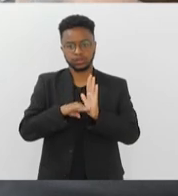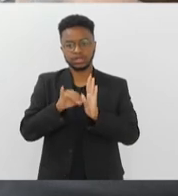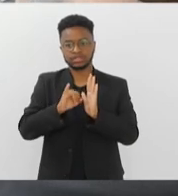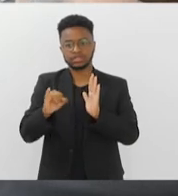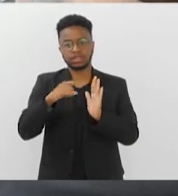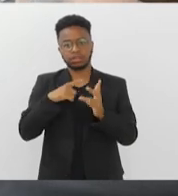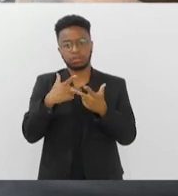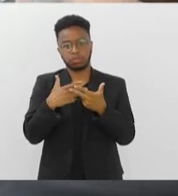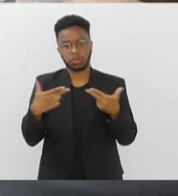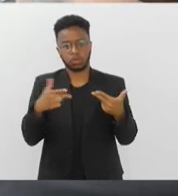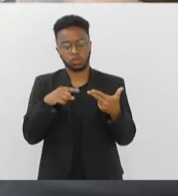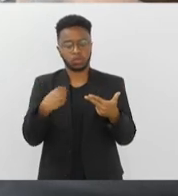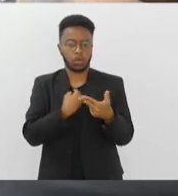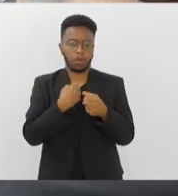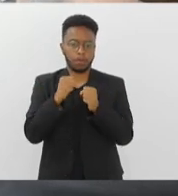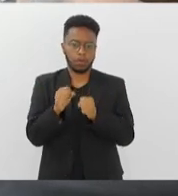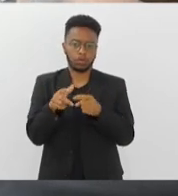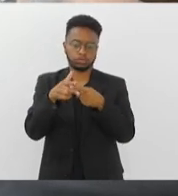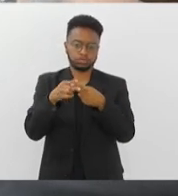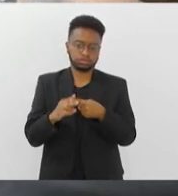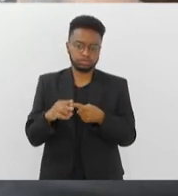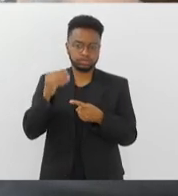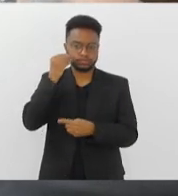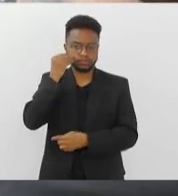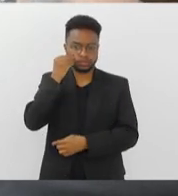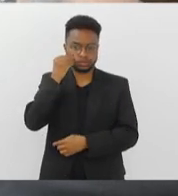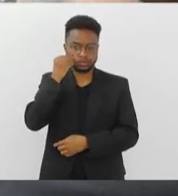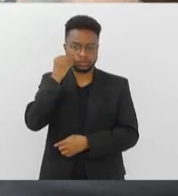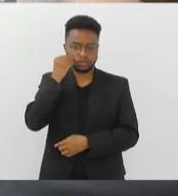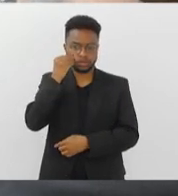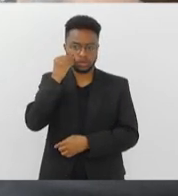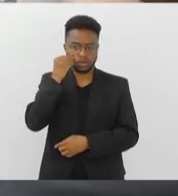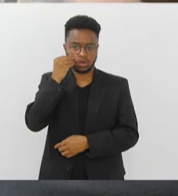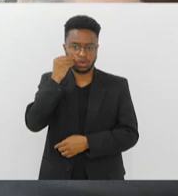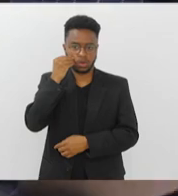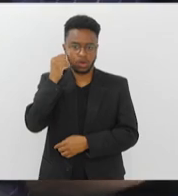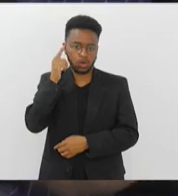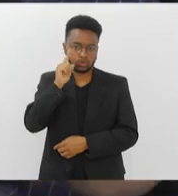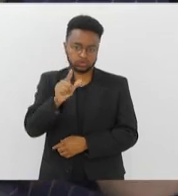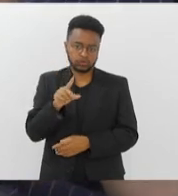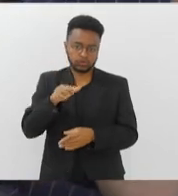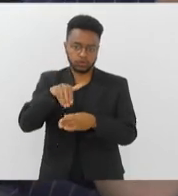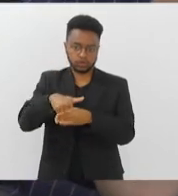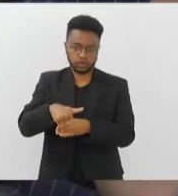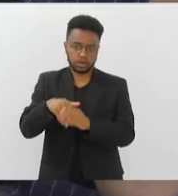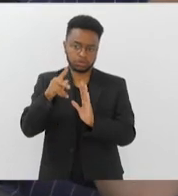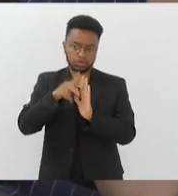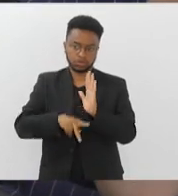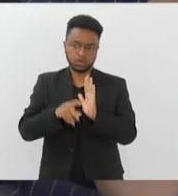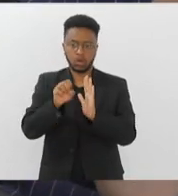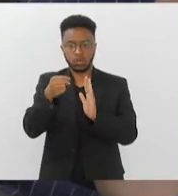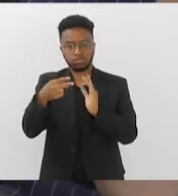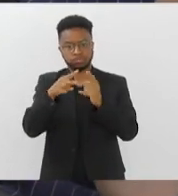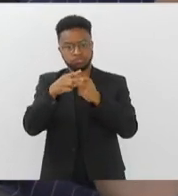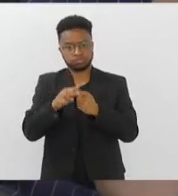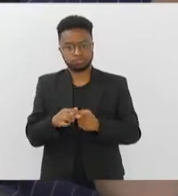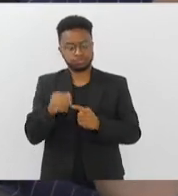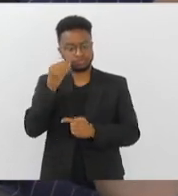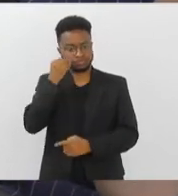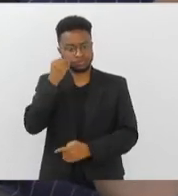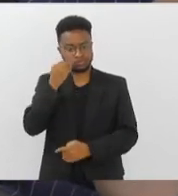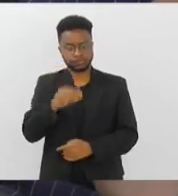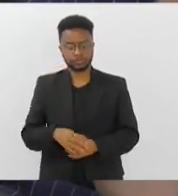que a gente possa ajustar, que possa proceder a votação deles, de repente algum ajuste que a gente pode chegar